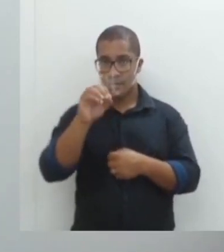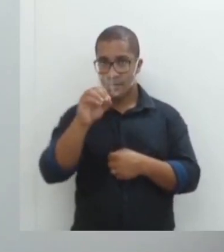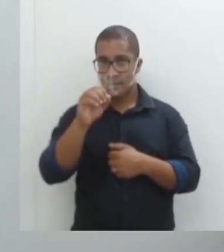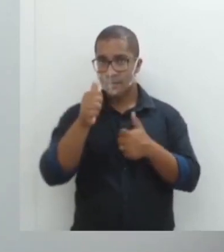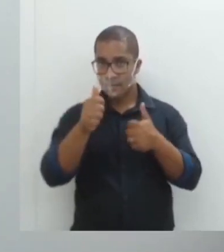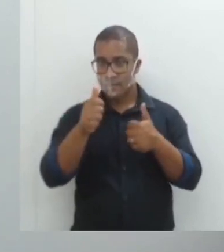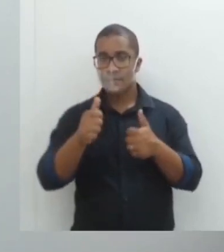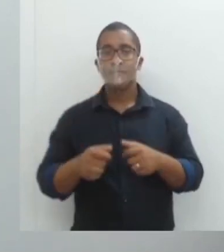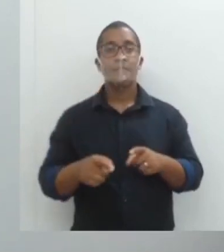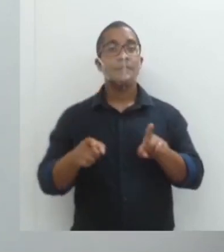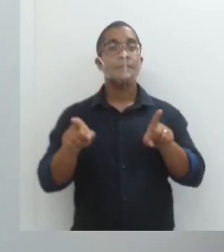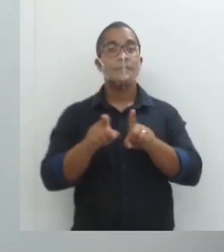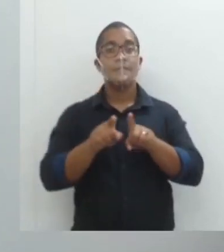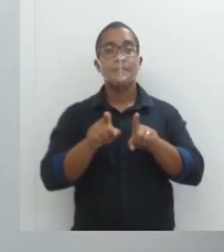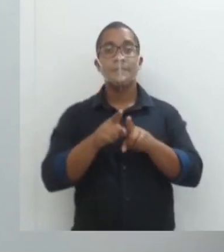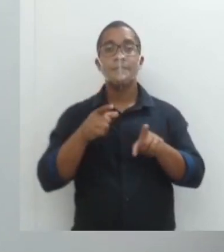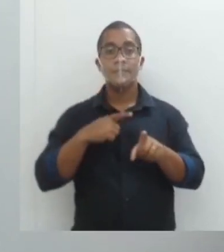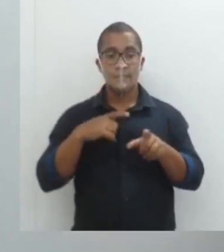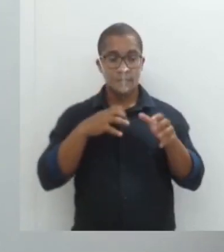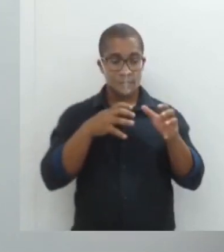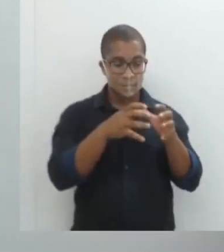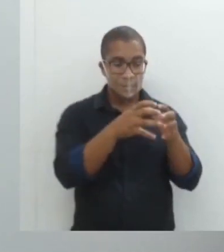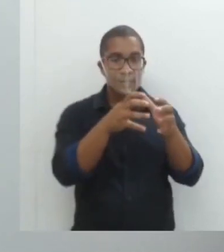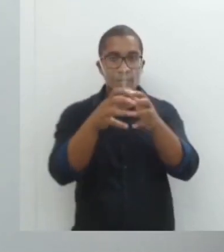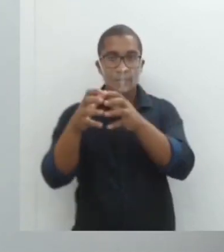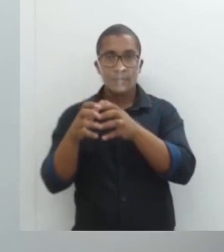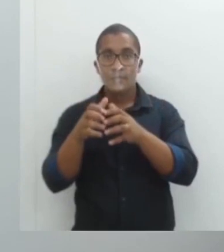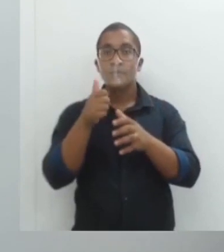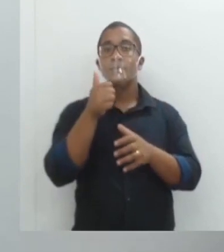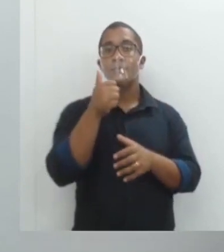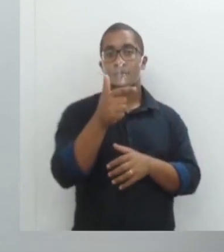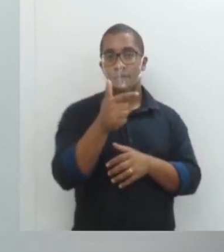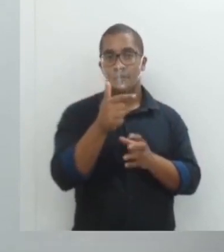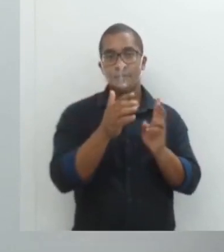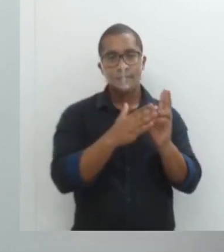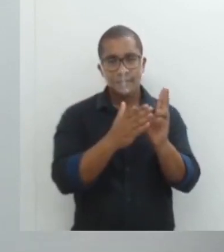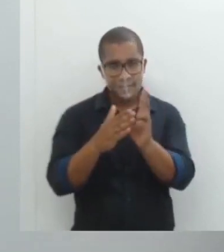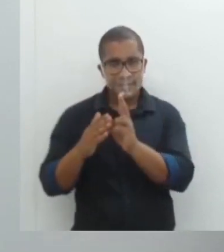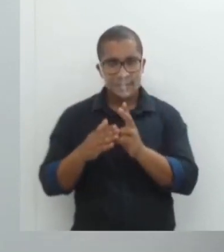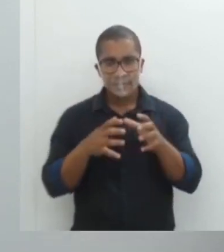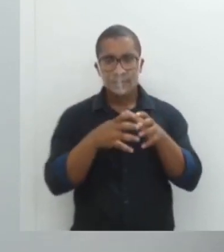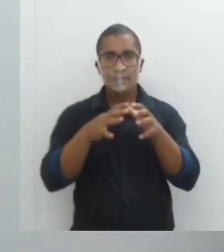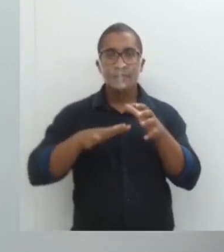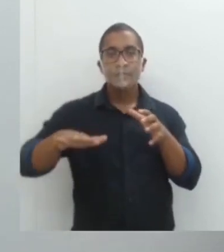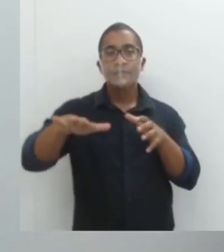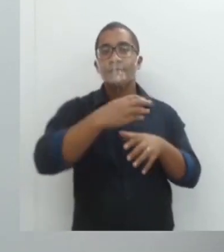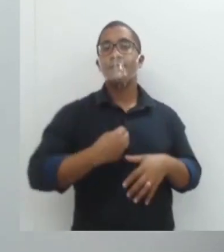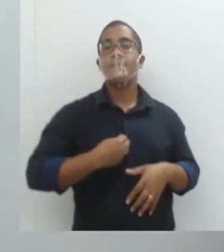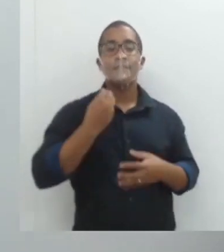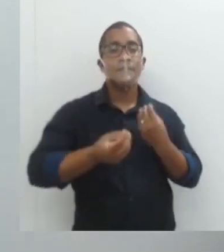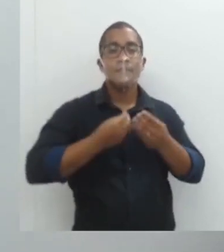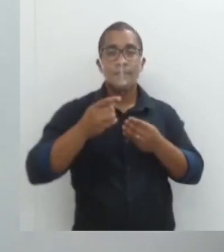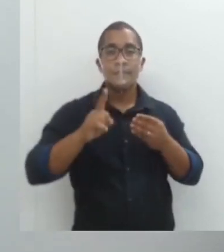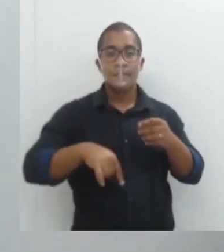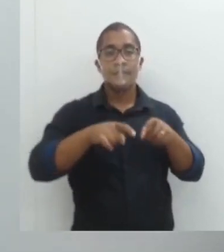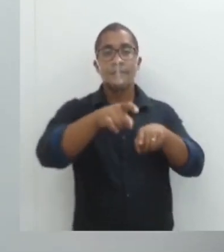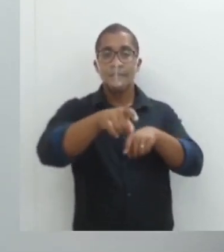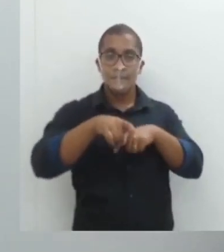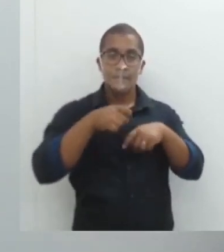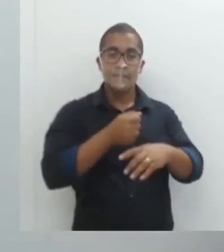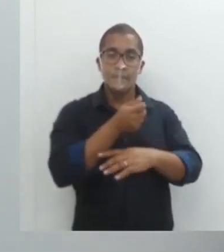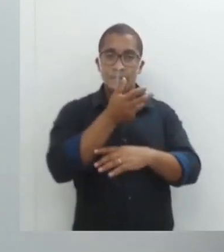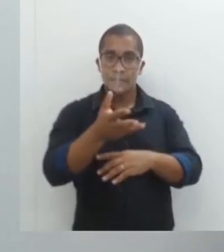temos também 12 nações e elas vivem todas da agricultura, tá bom?